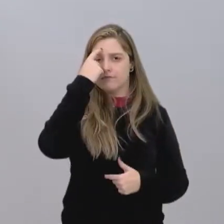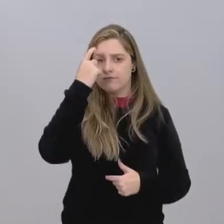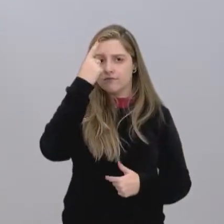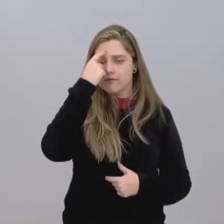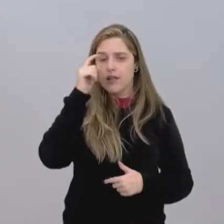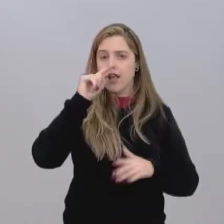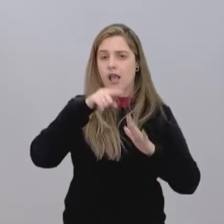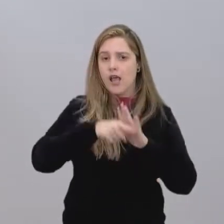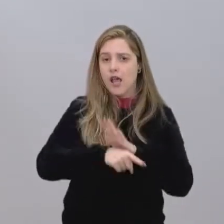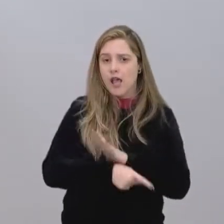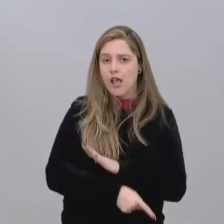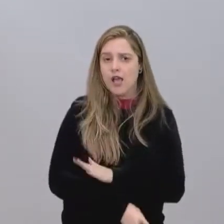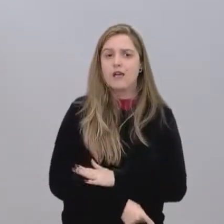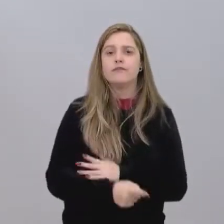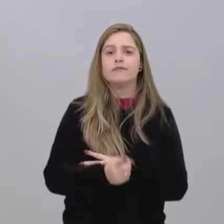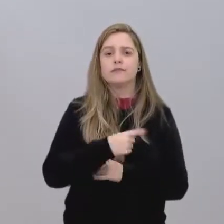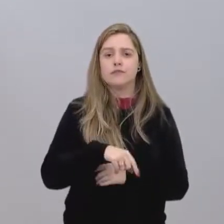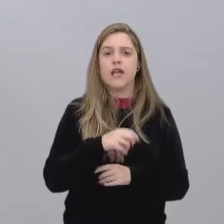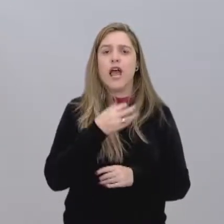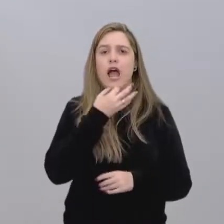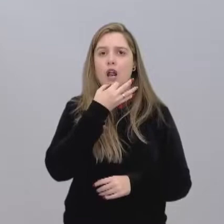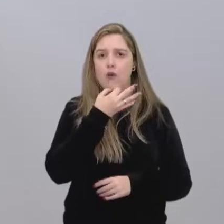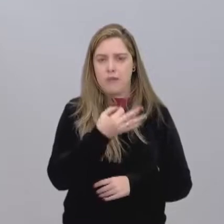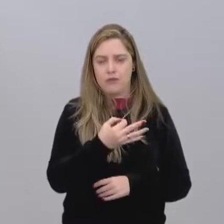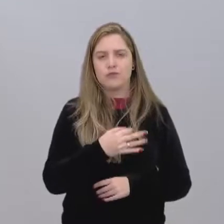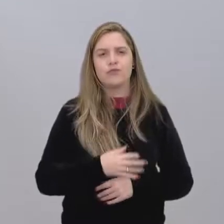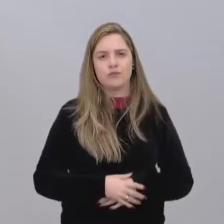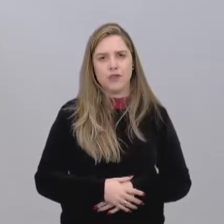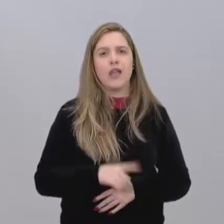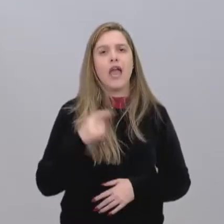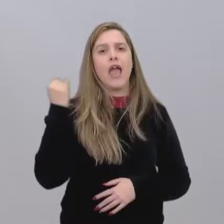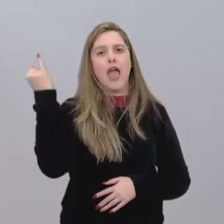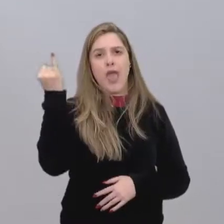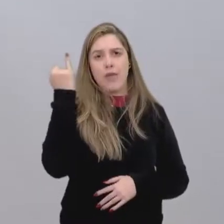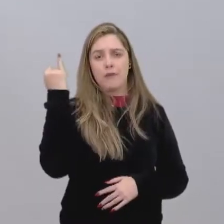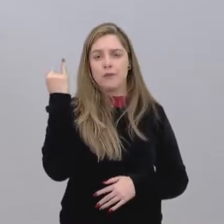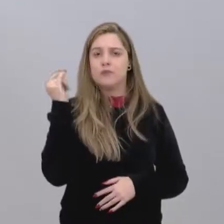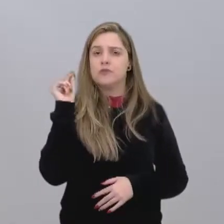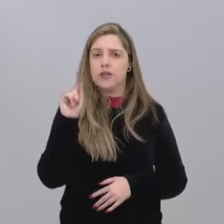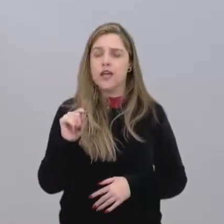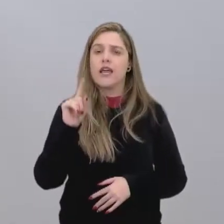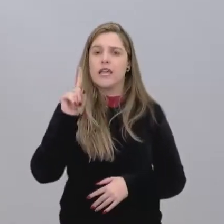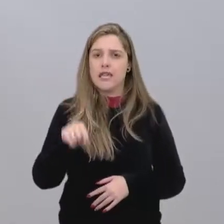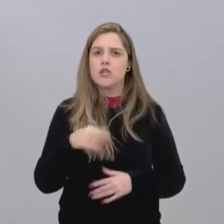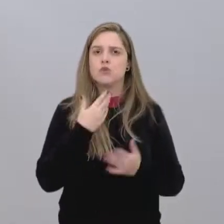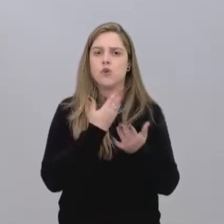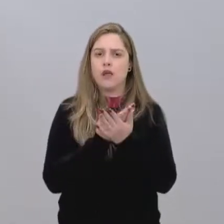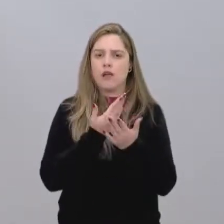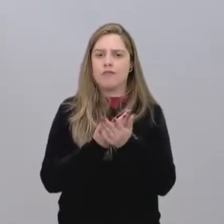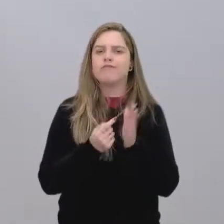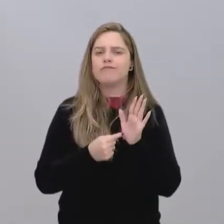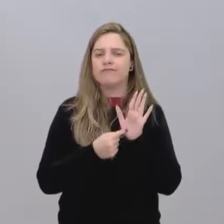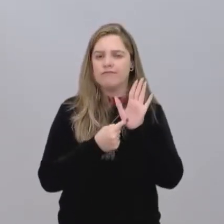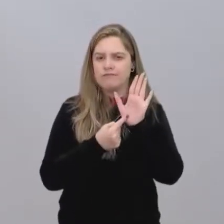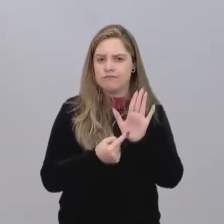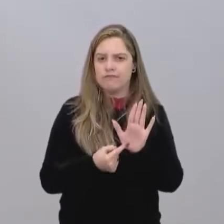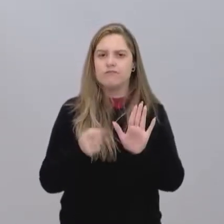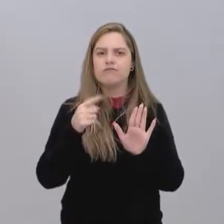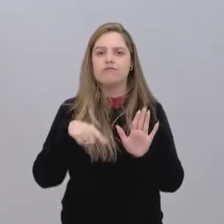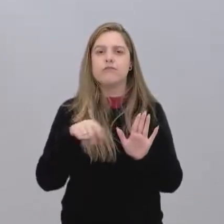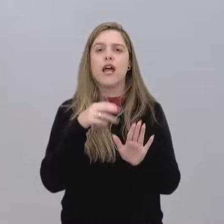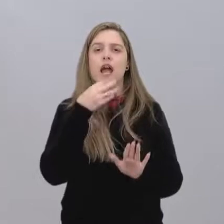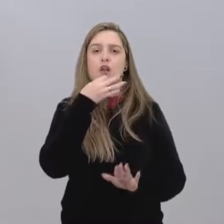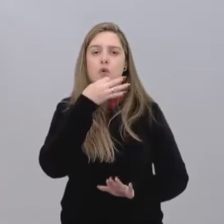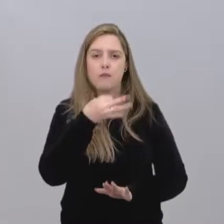da apresentação de argumentos. Então, o importante é justamente isso, a apresentação de